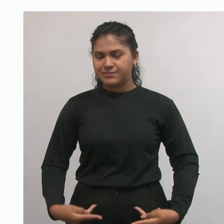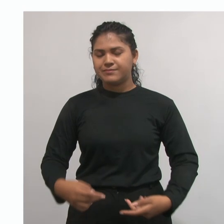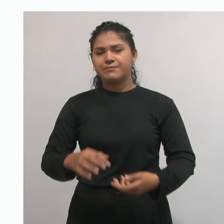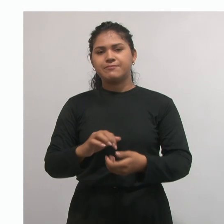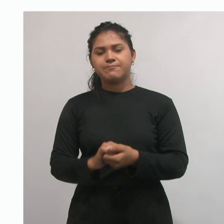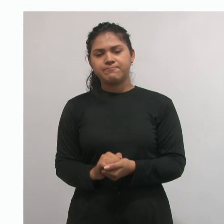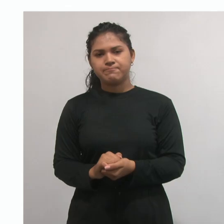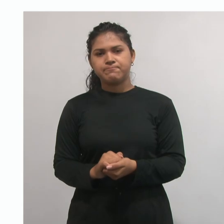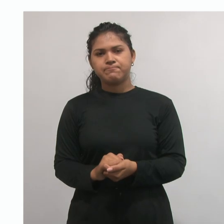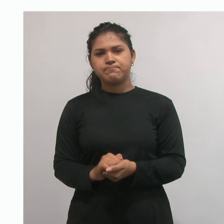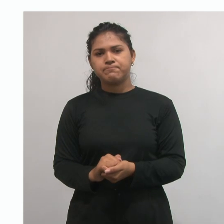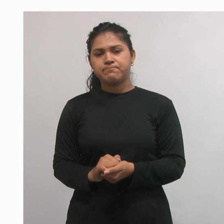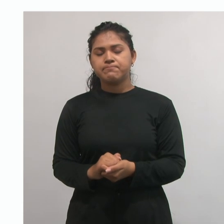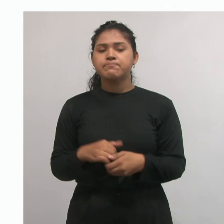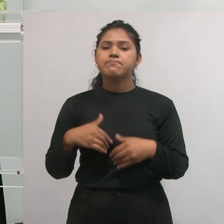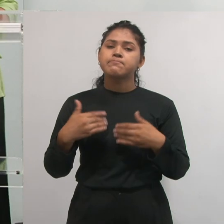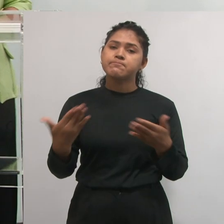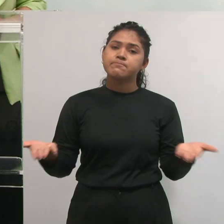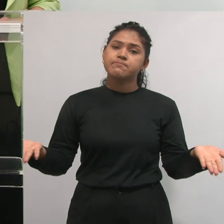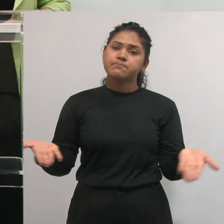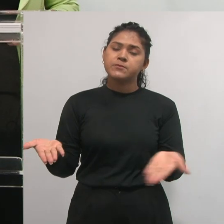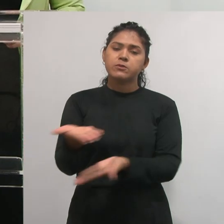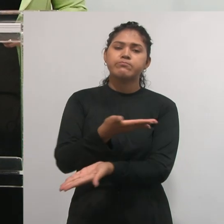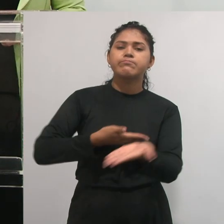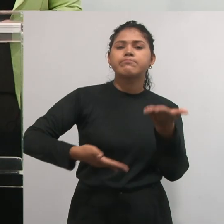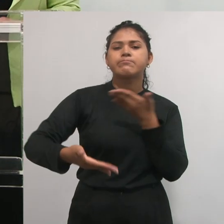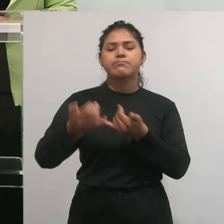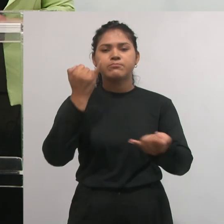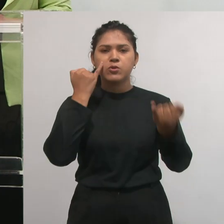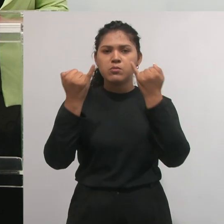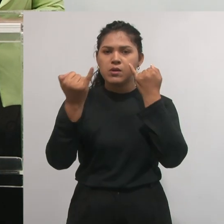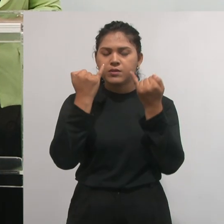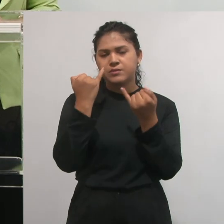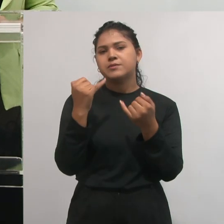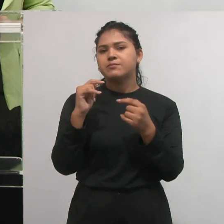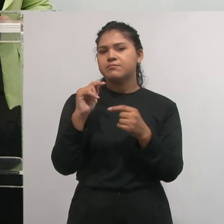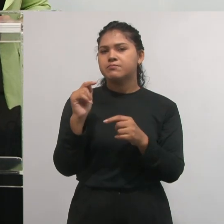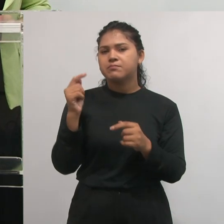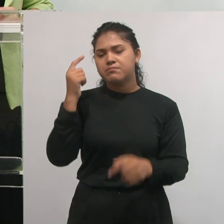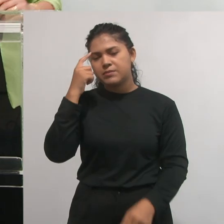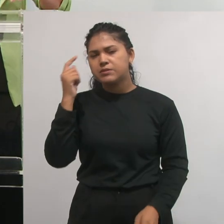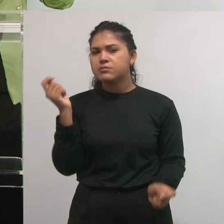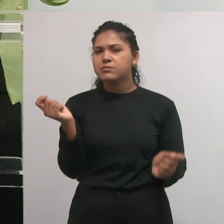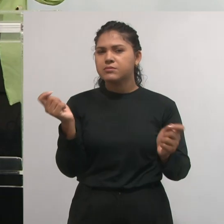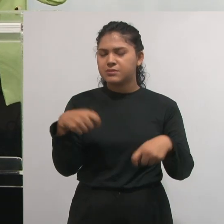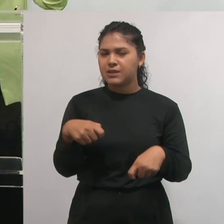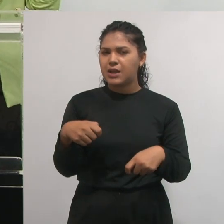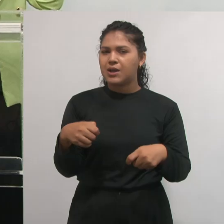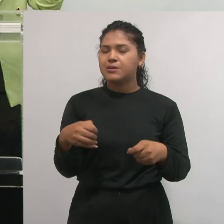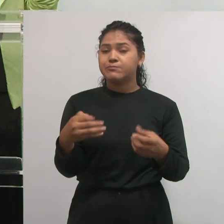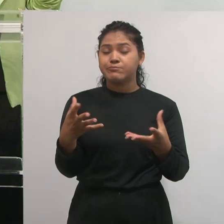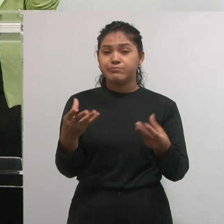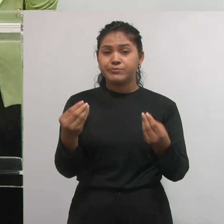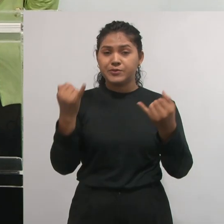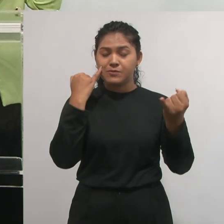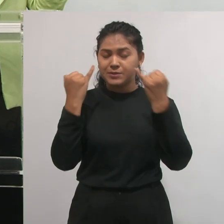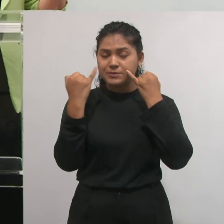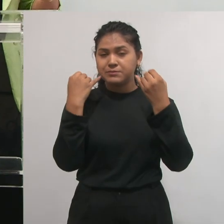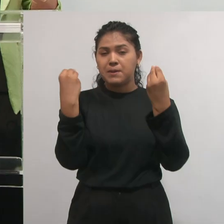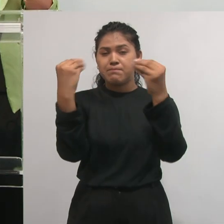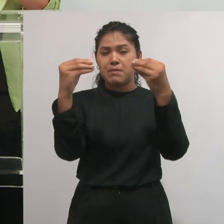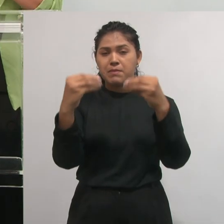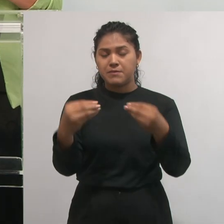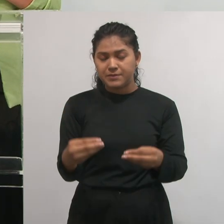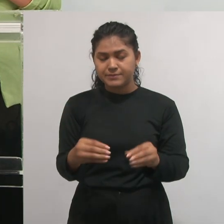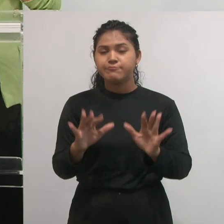humanos. Então, pessoal, essa discussão que a gente trouxe hoje, e aí eu acho que eu deixei aqui muita coisa